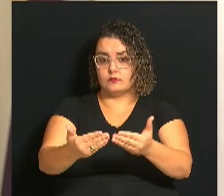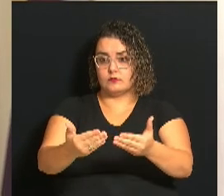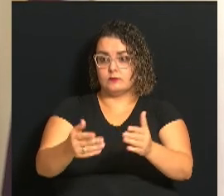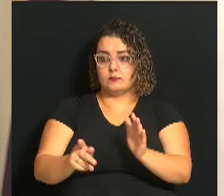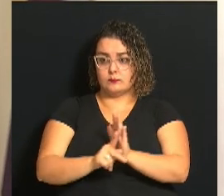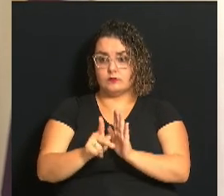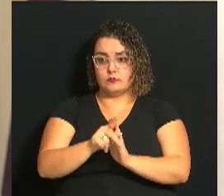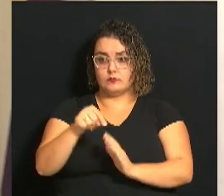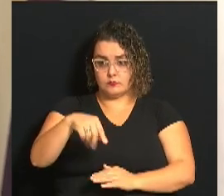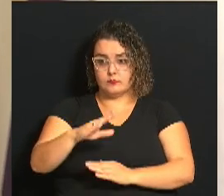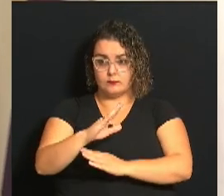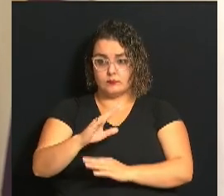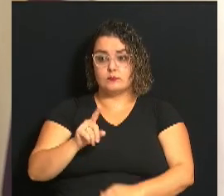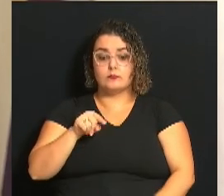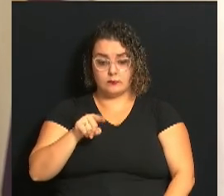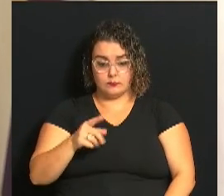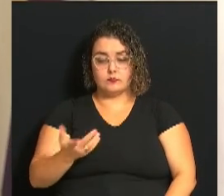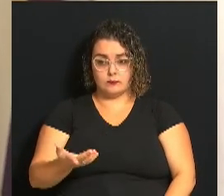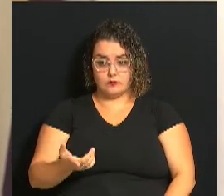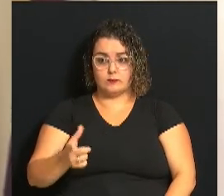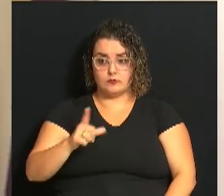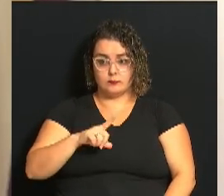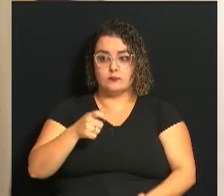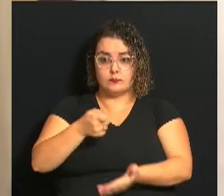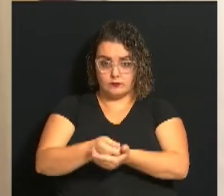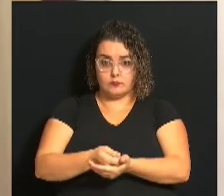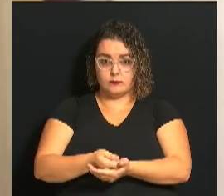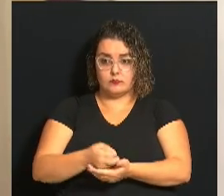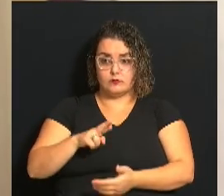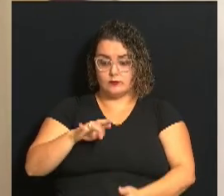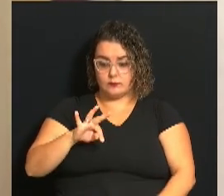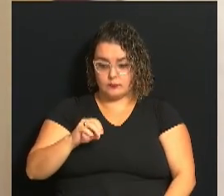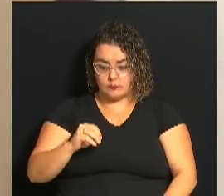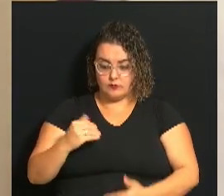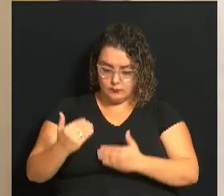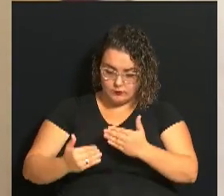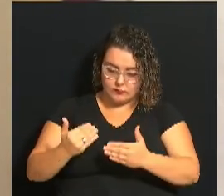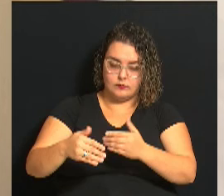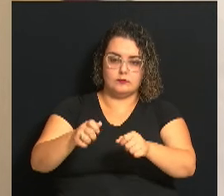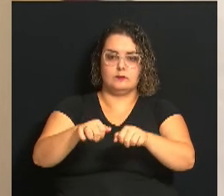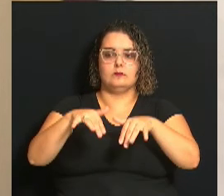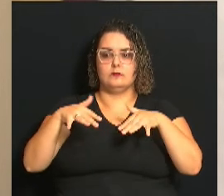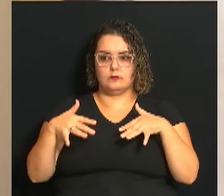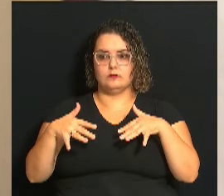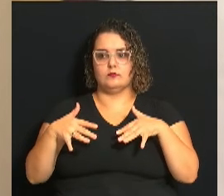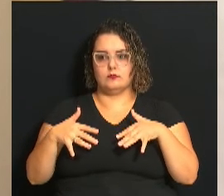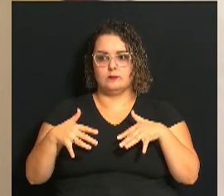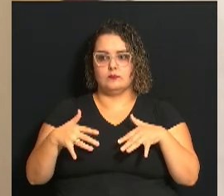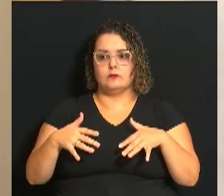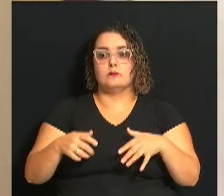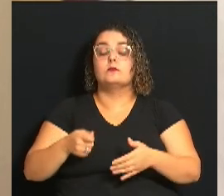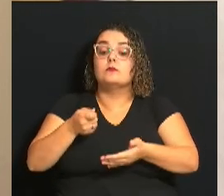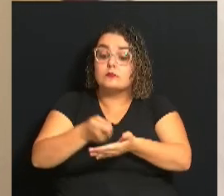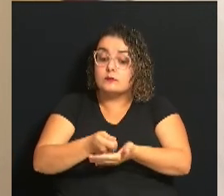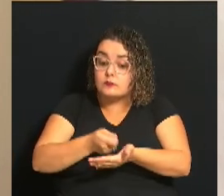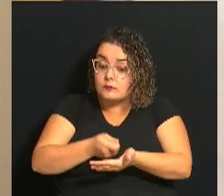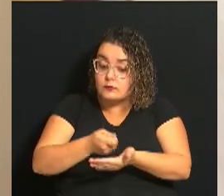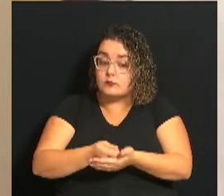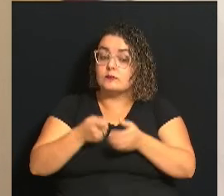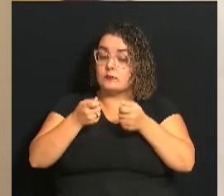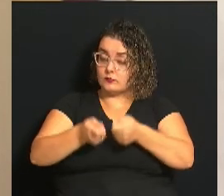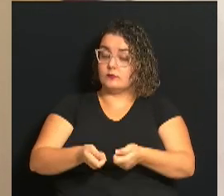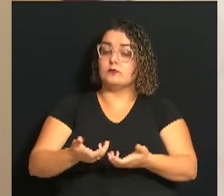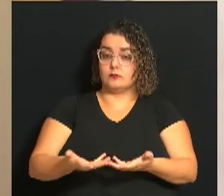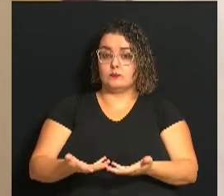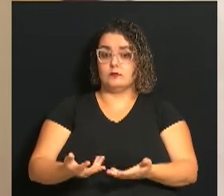Exatamente. Agora, tendo cumprido o rito de tramitação aqui da audiência pública, que é uma obrigatoriedade, né? Então, a gente